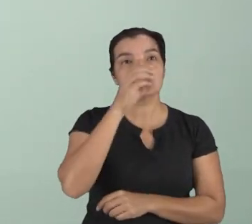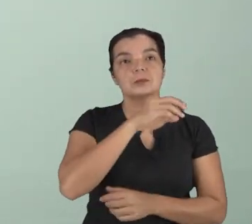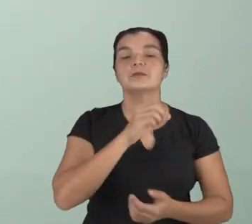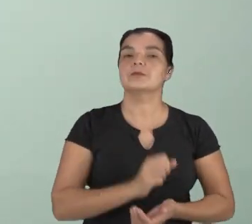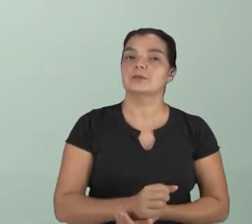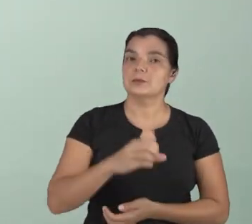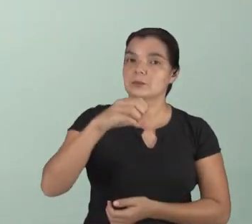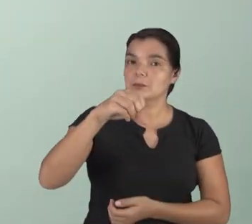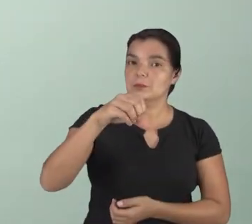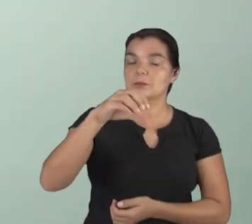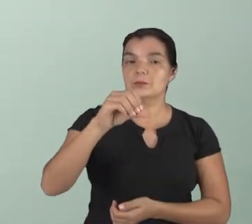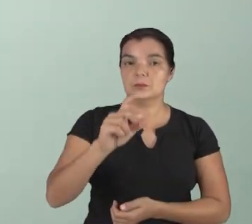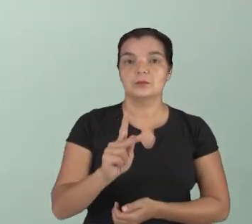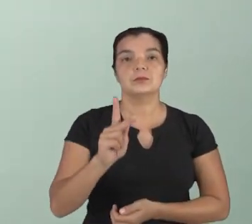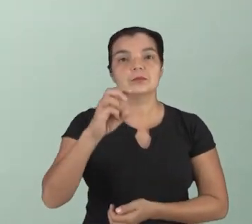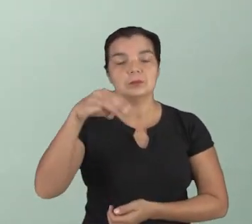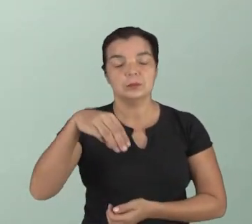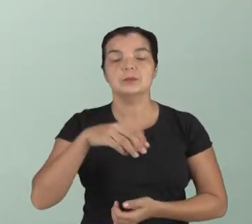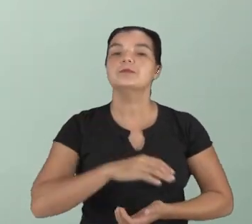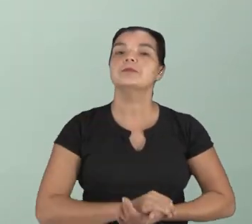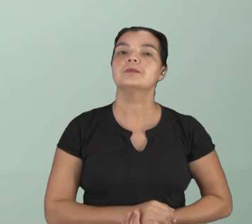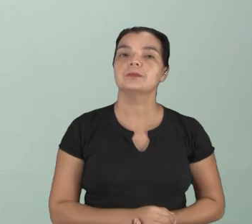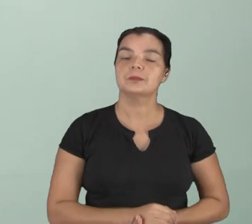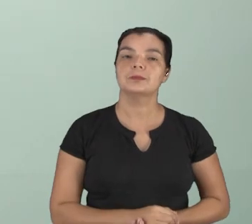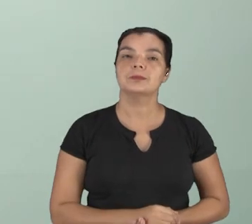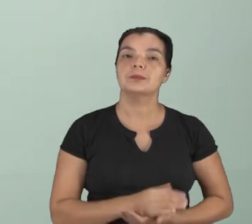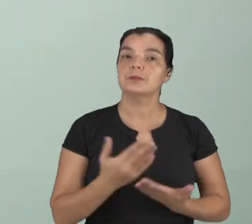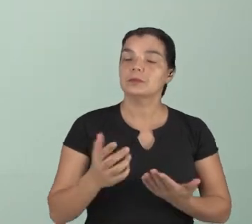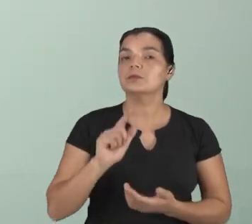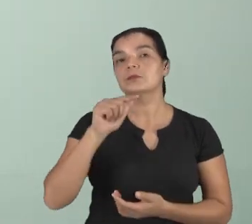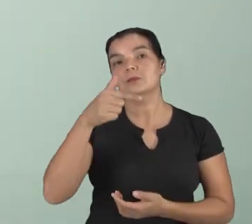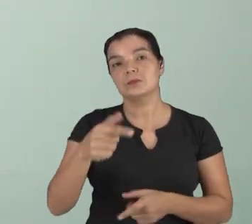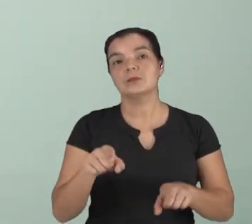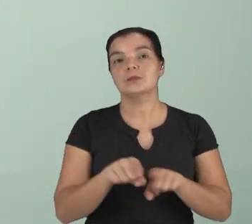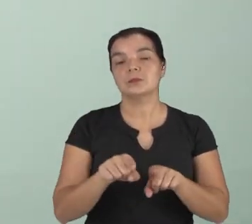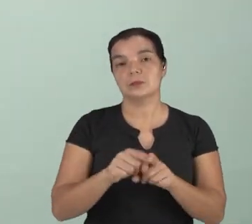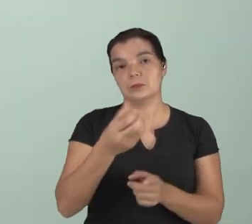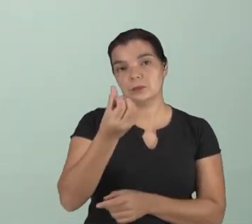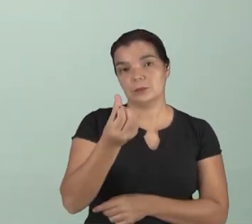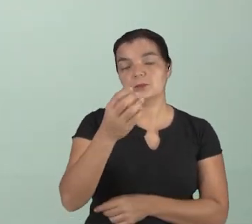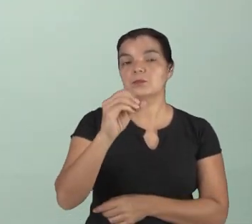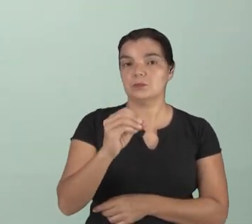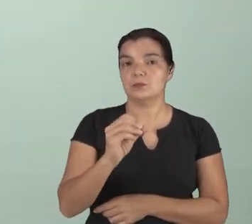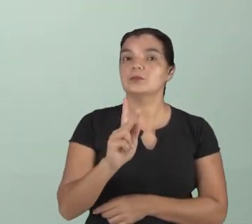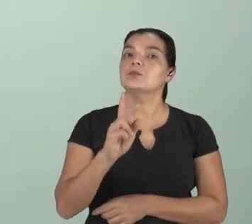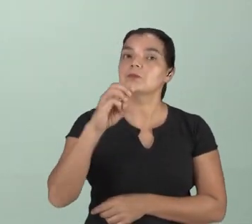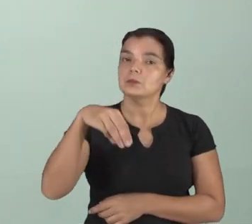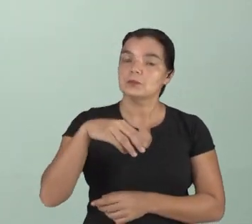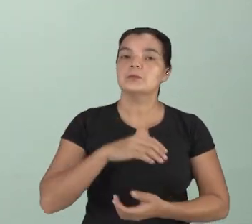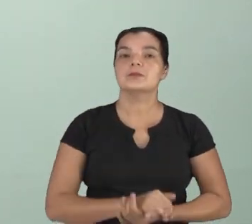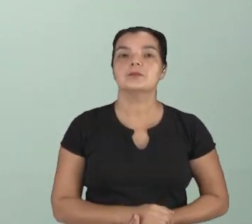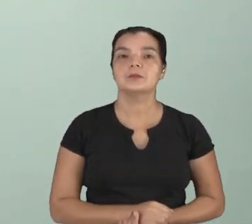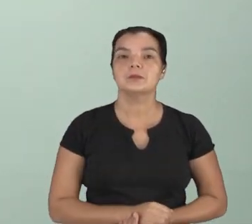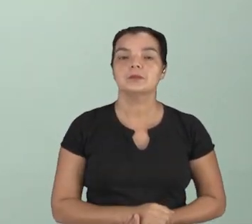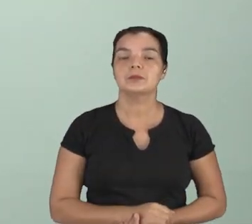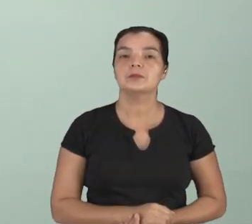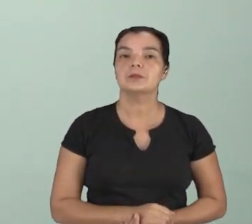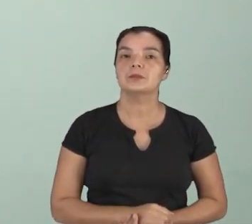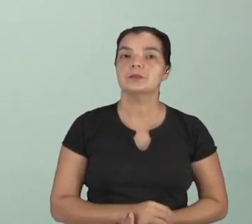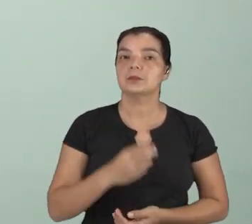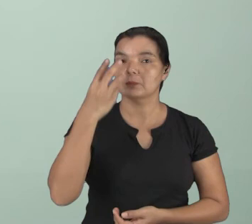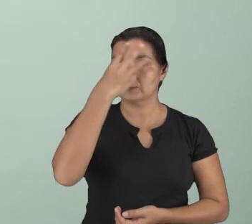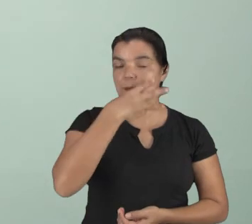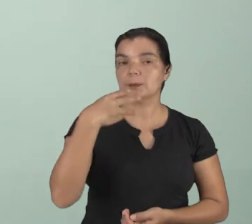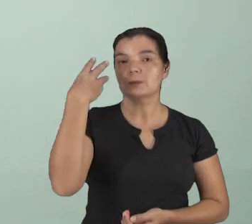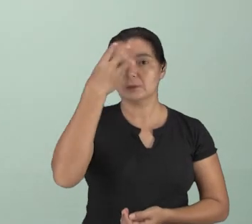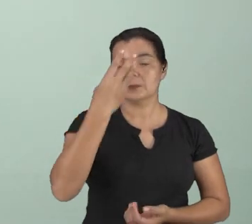de 90 km por hora, enquanto o outro levava 60 km. Fazia em 60 km, gastou